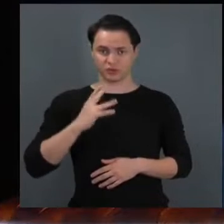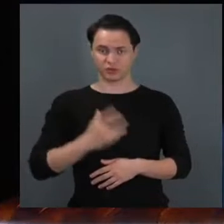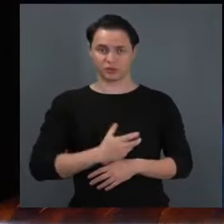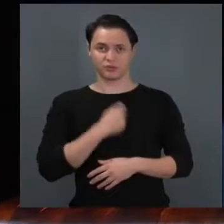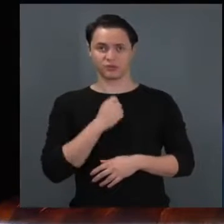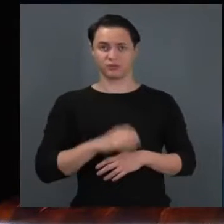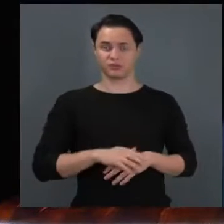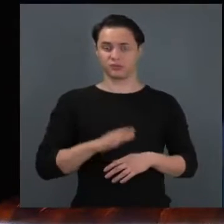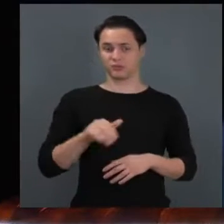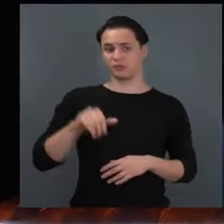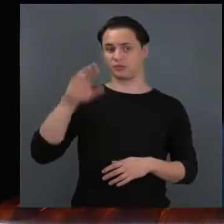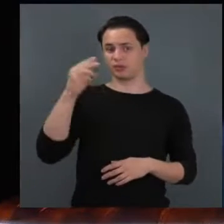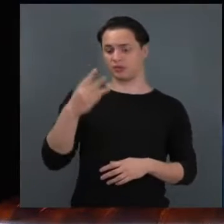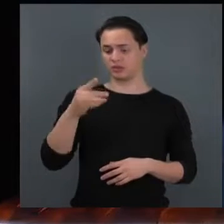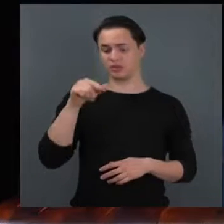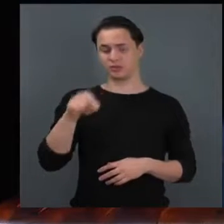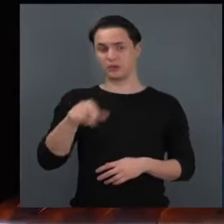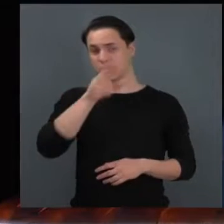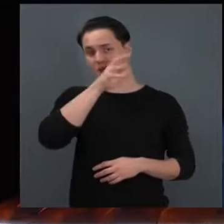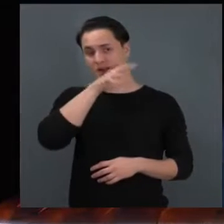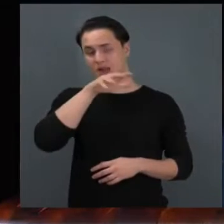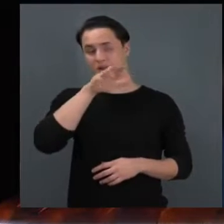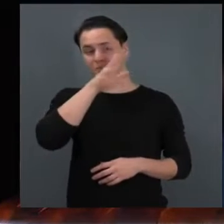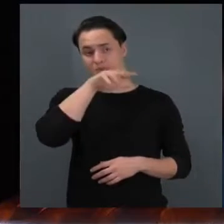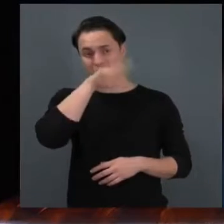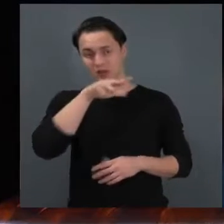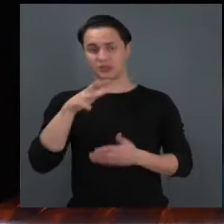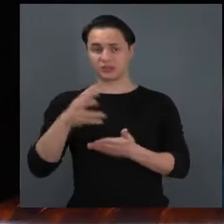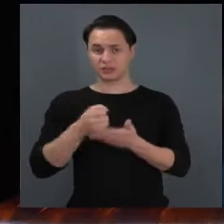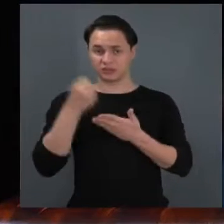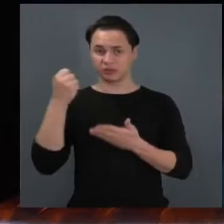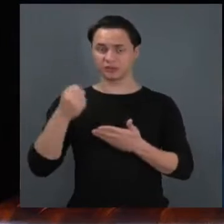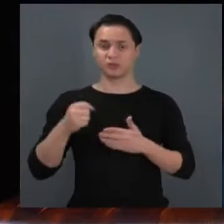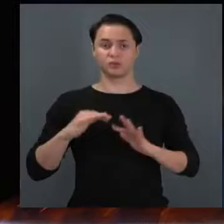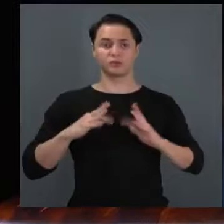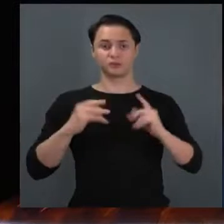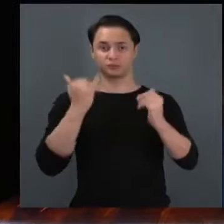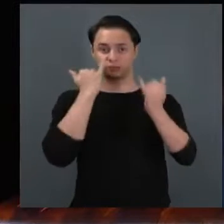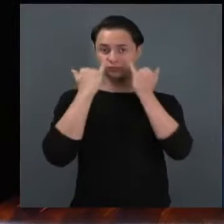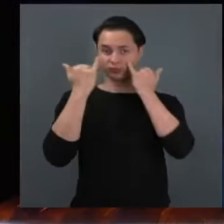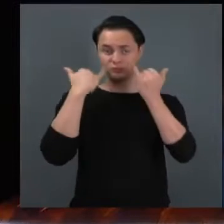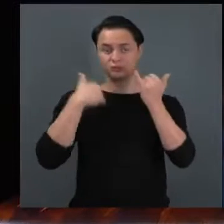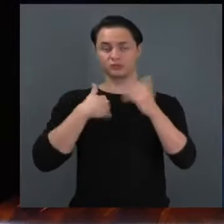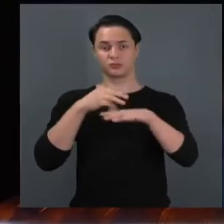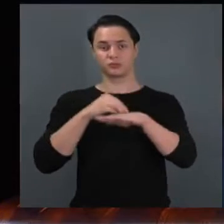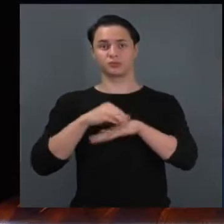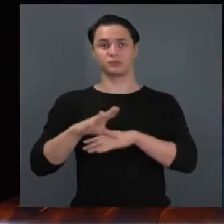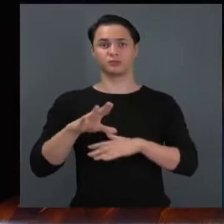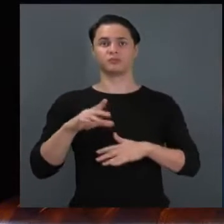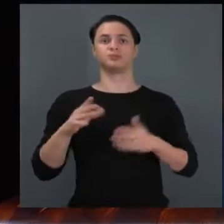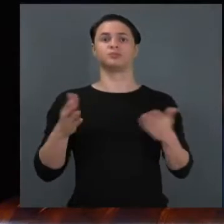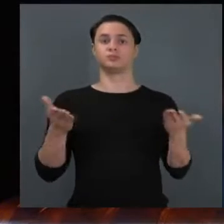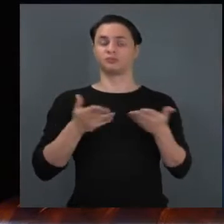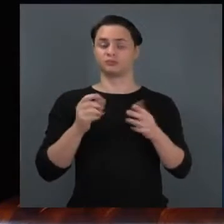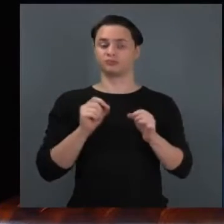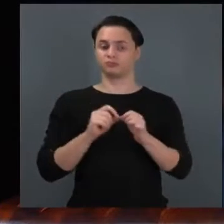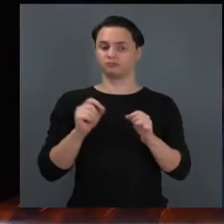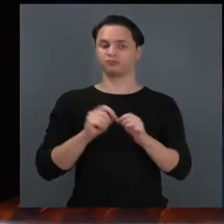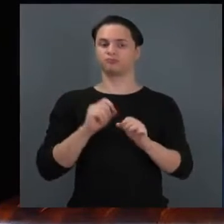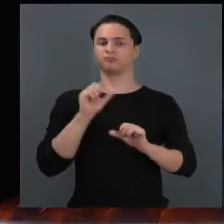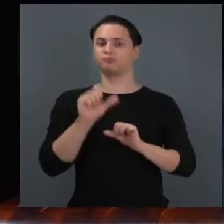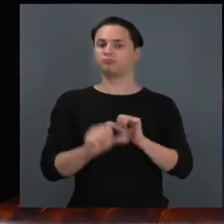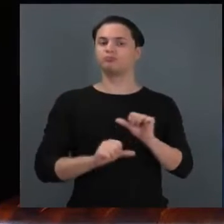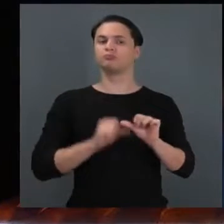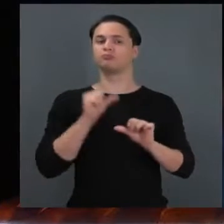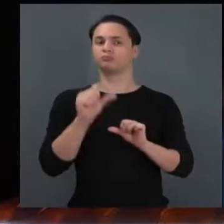Mais de 3 mil animais resgatados. Todos esses dados que falei aqui estão sendo atualizados. Essa